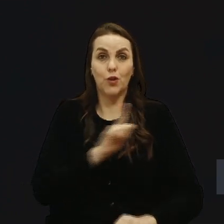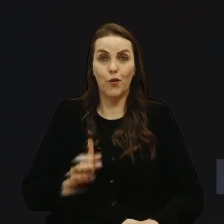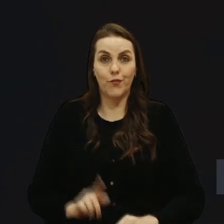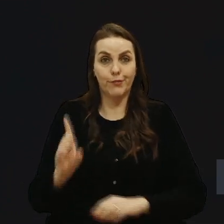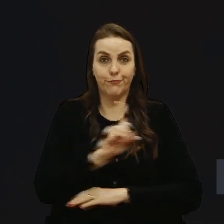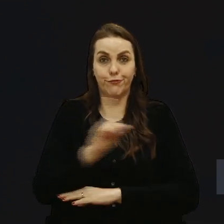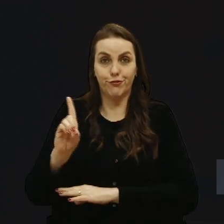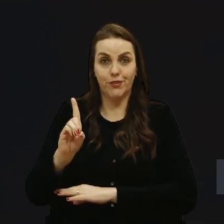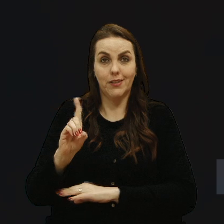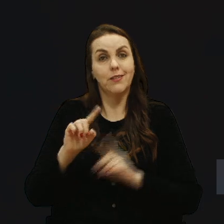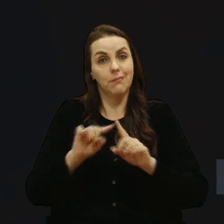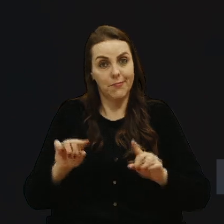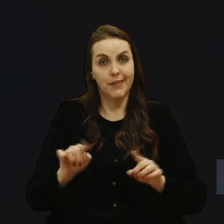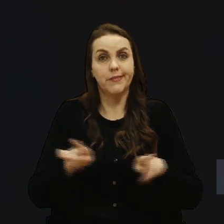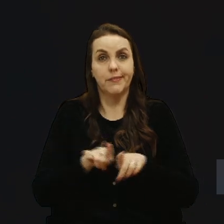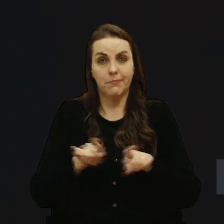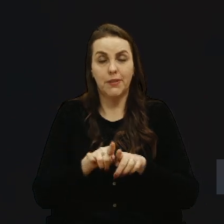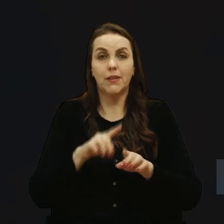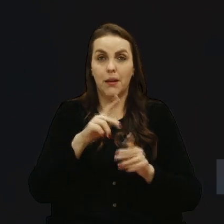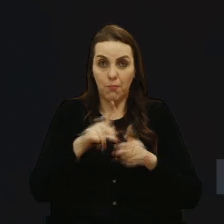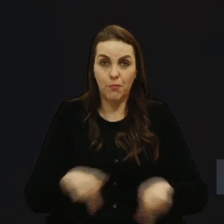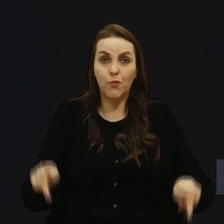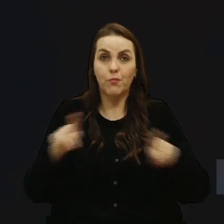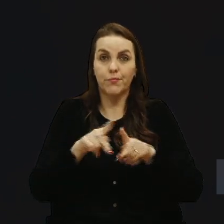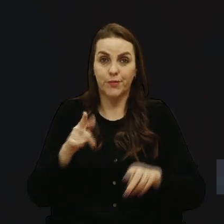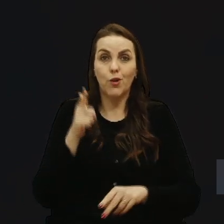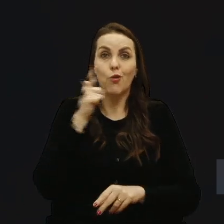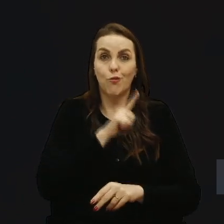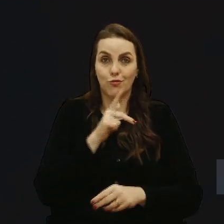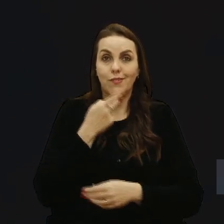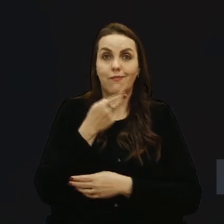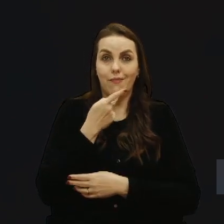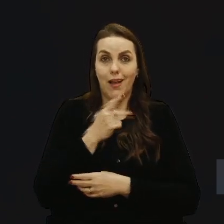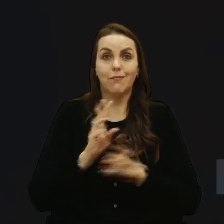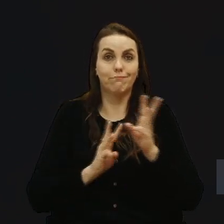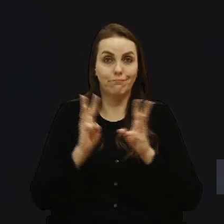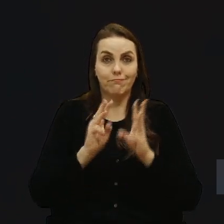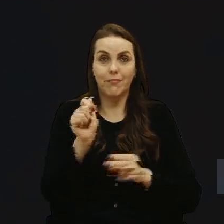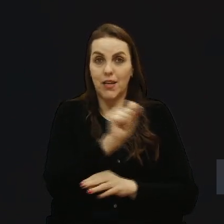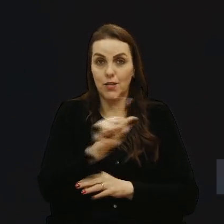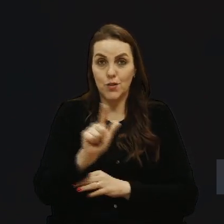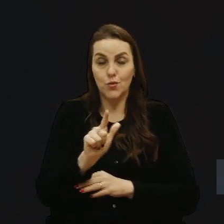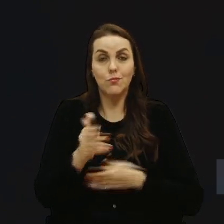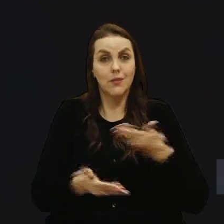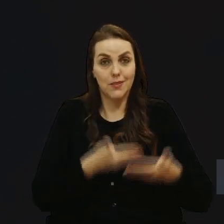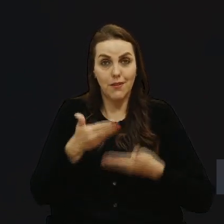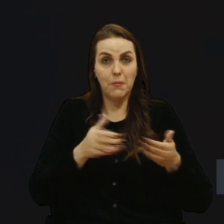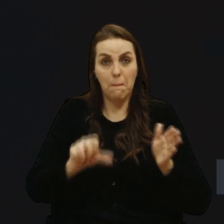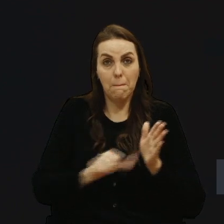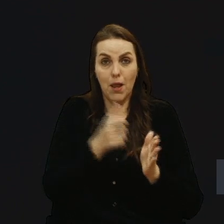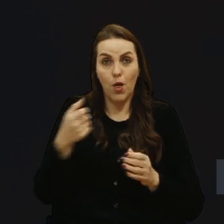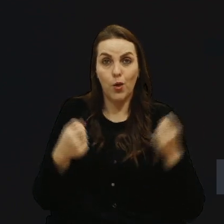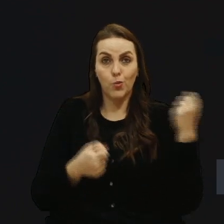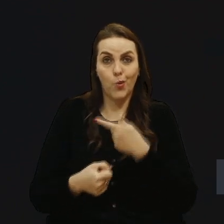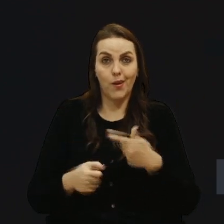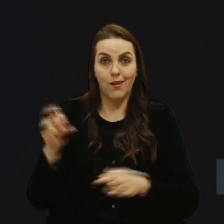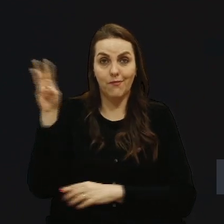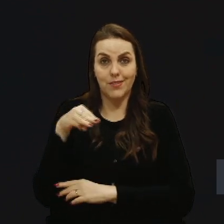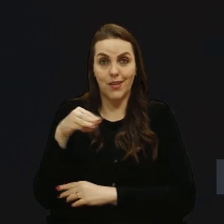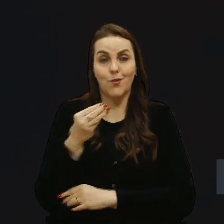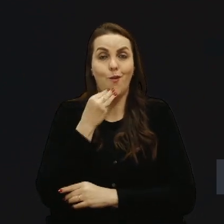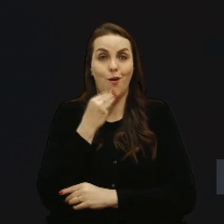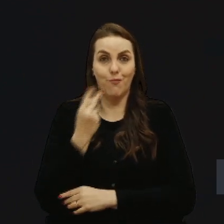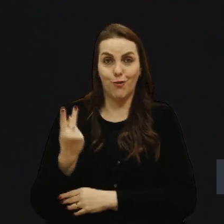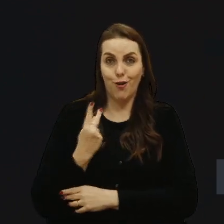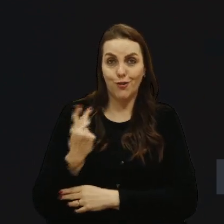direita. Mas mesmo assim a população continua afirmando que o Azulzinho presta um serviço melhor que a Visate. E obviamente eu e a Andressa estamos